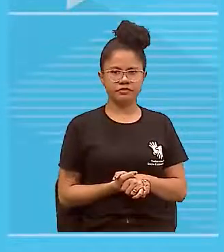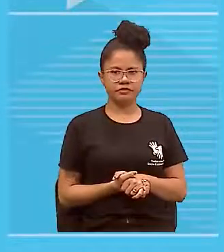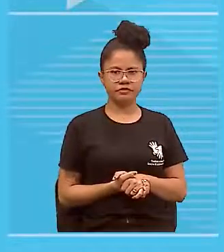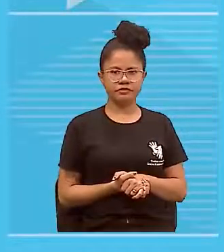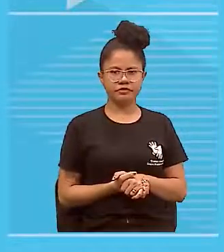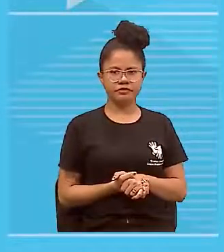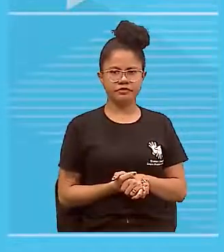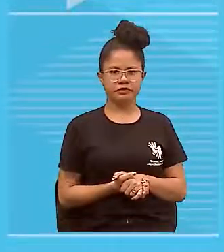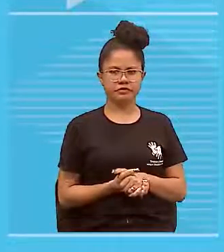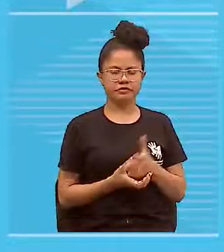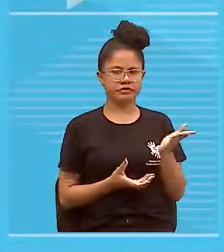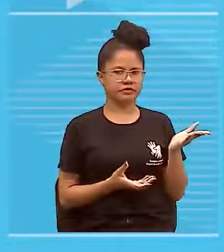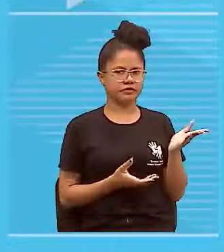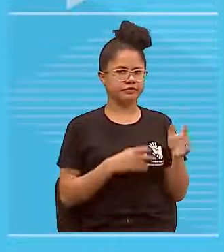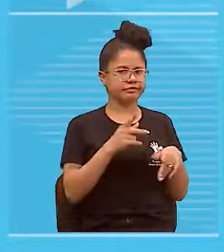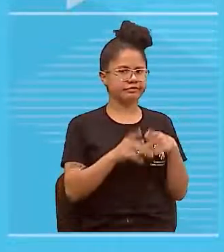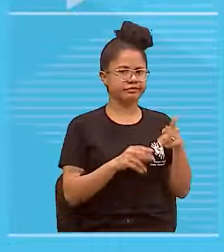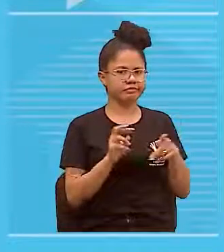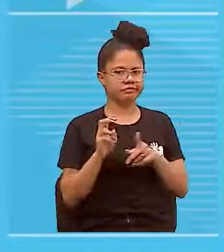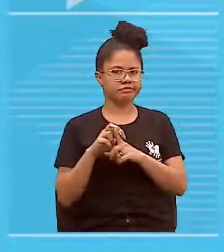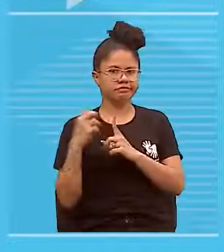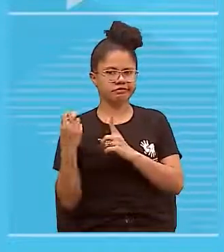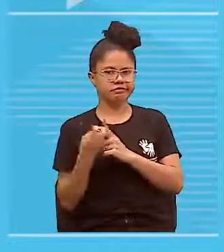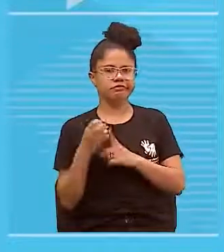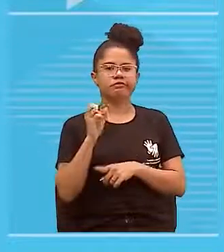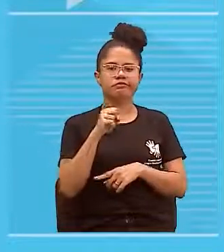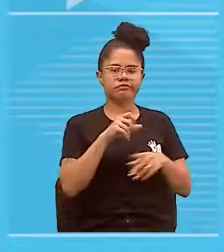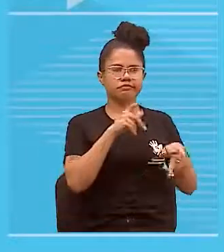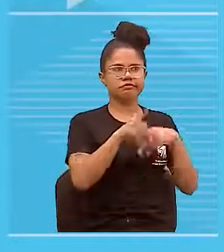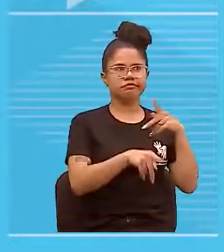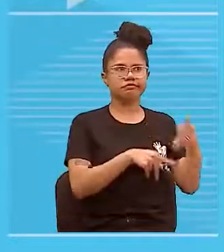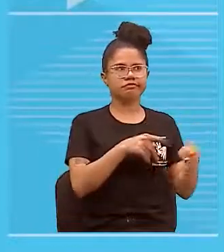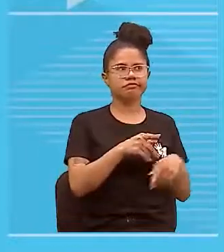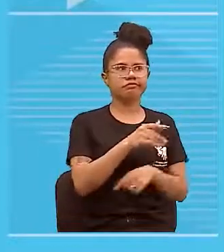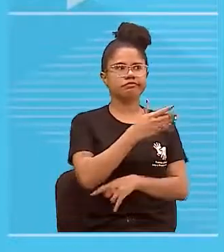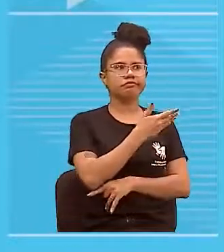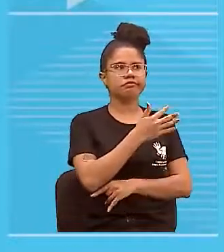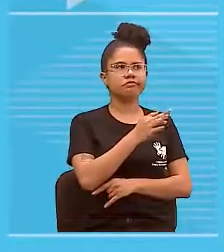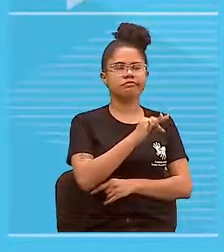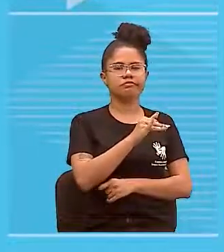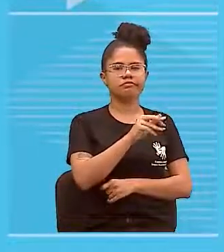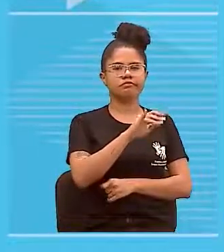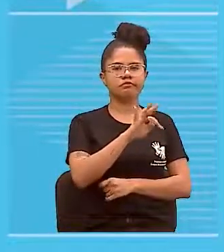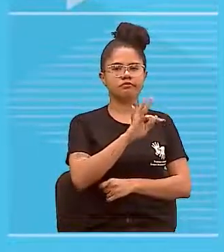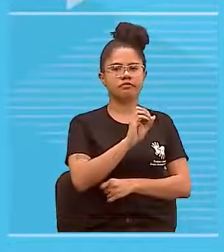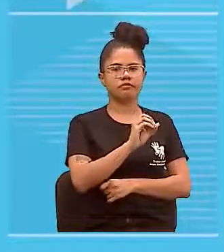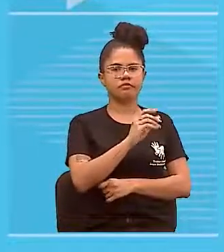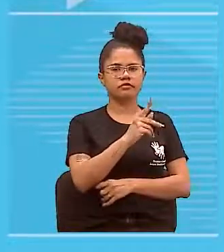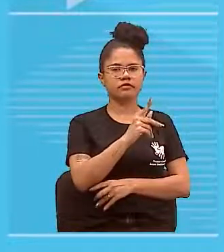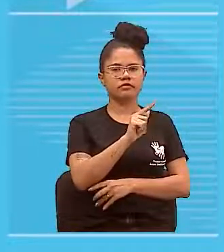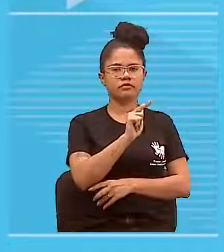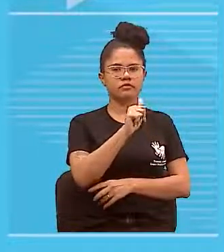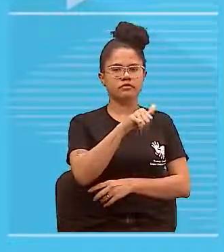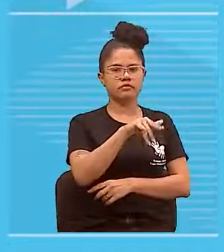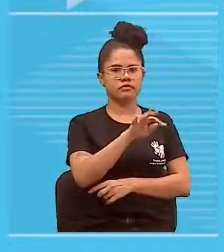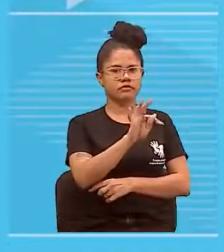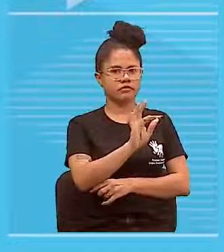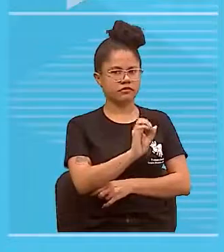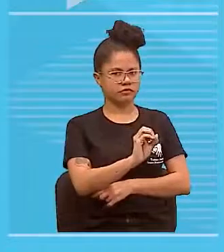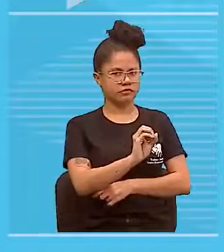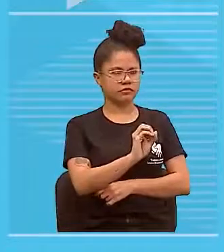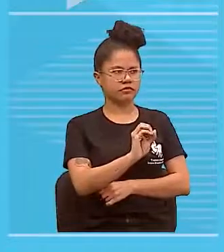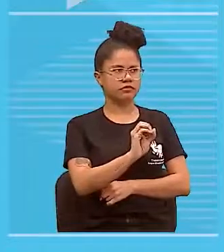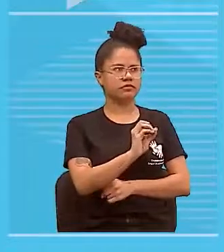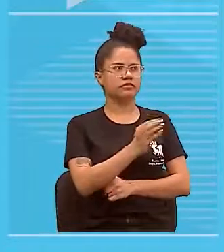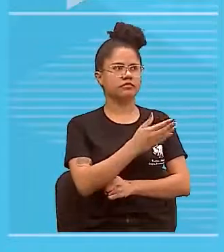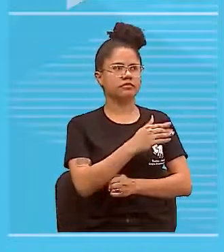Uma população ou uma comunidade? Felipe arrasou. Uma população de fitoplâncton, né? E aí, meus amores, além desse fitoplâncton,